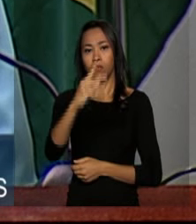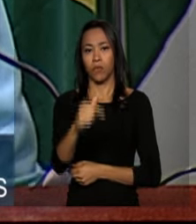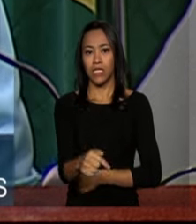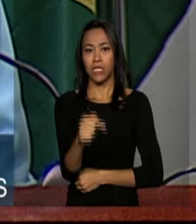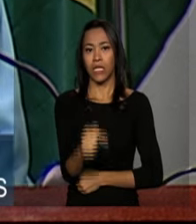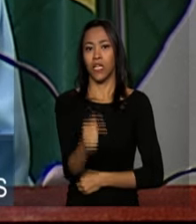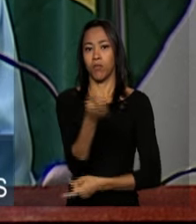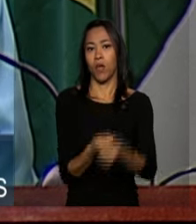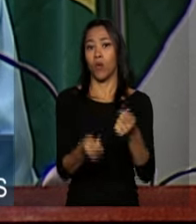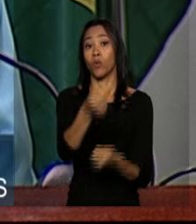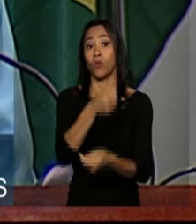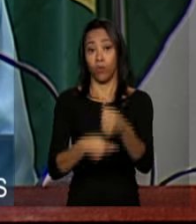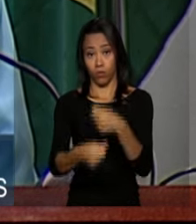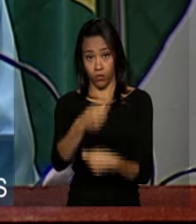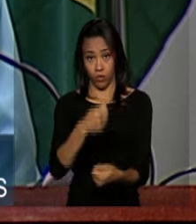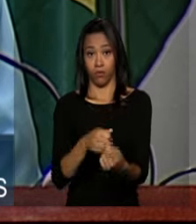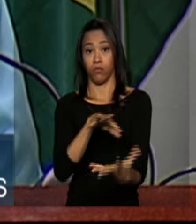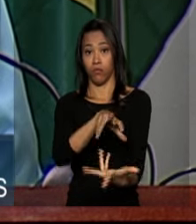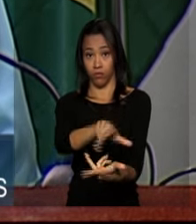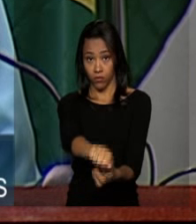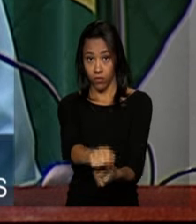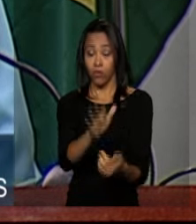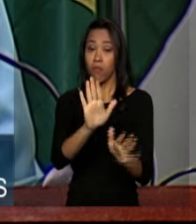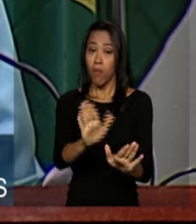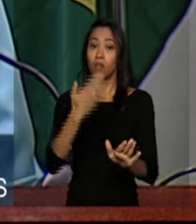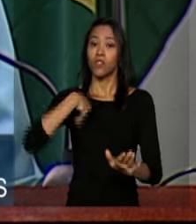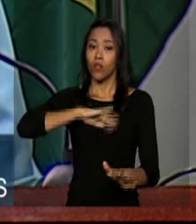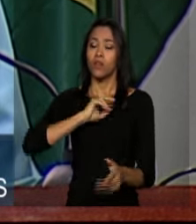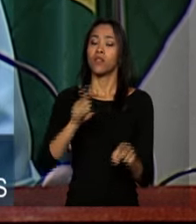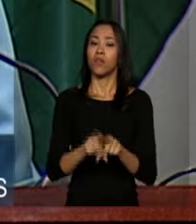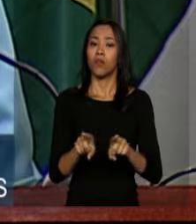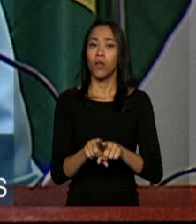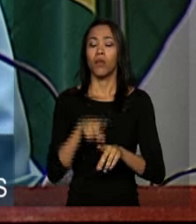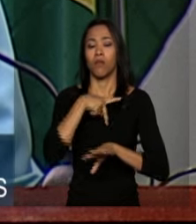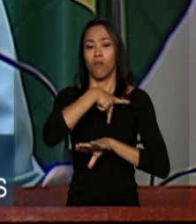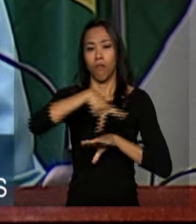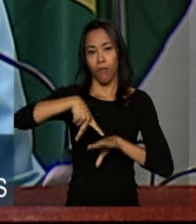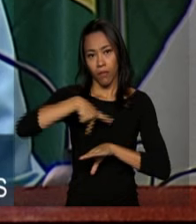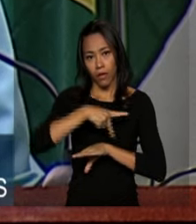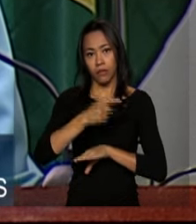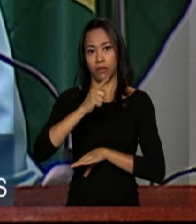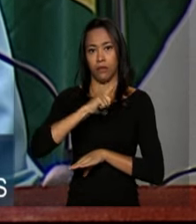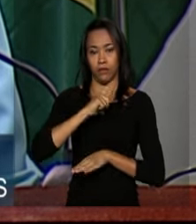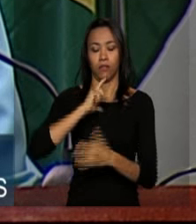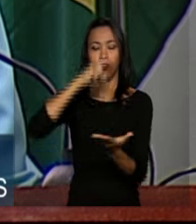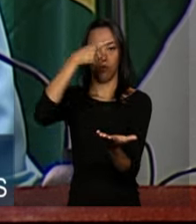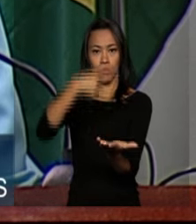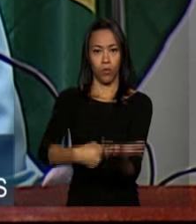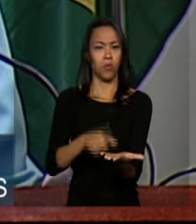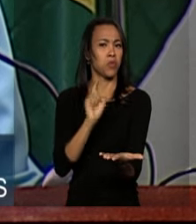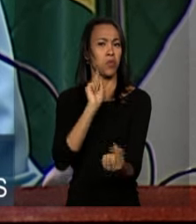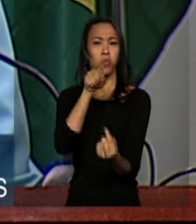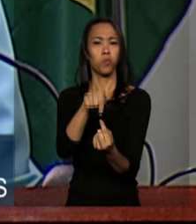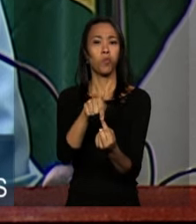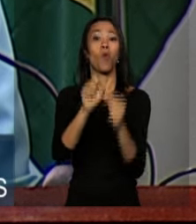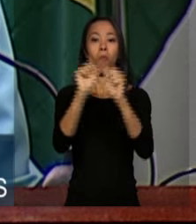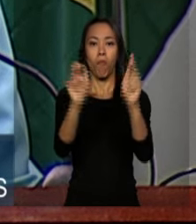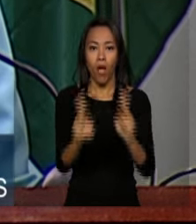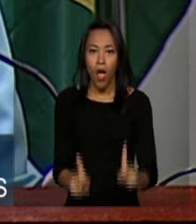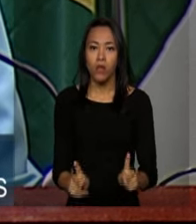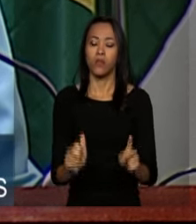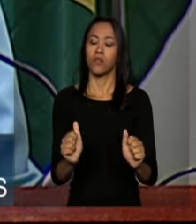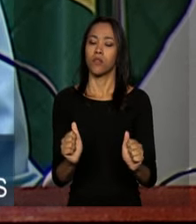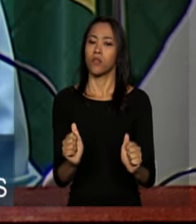economia, mas somos também um país que todos sabem que tem compromisso com a paz, com a